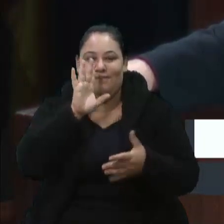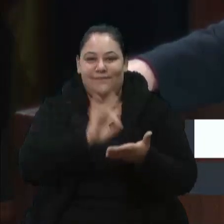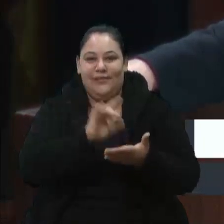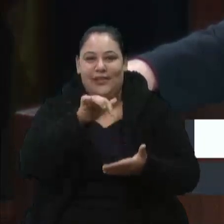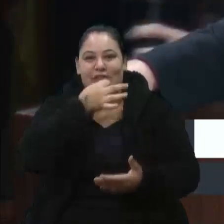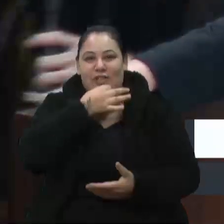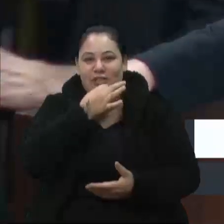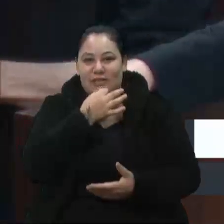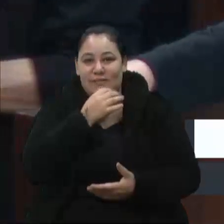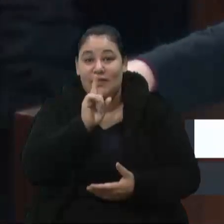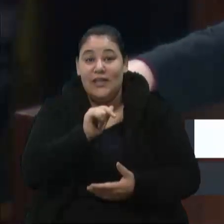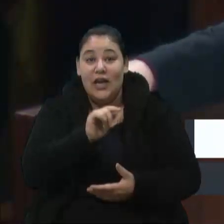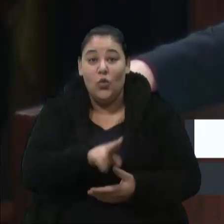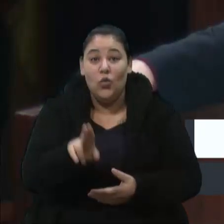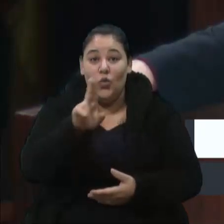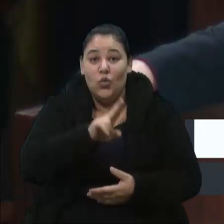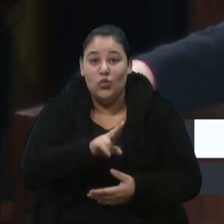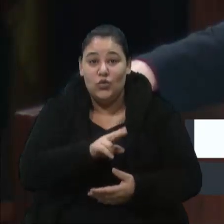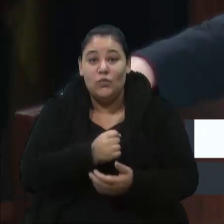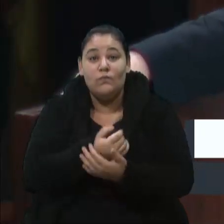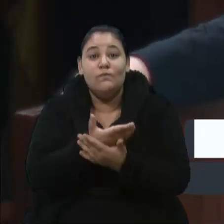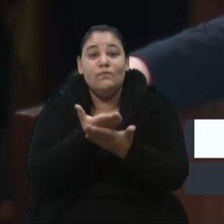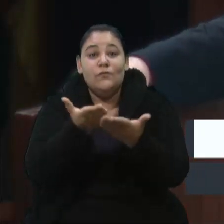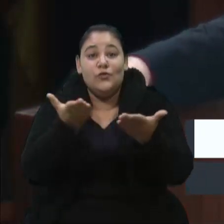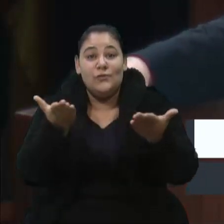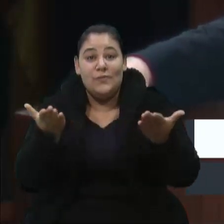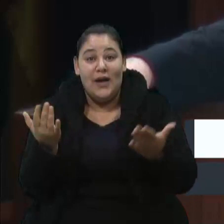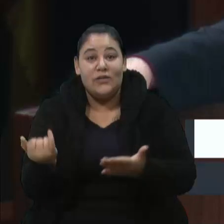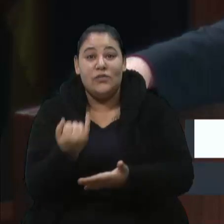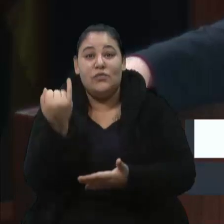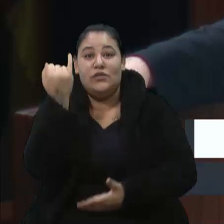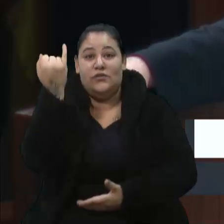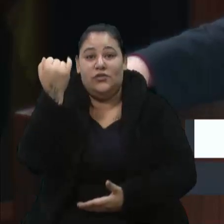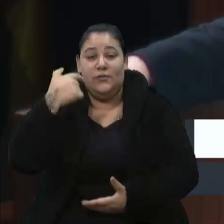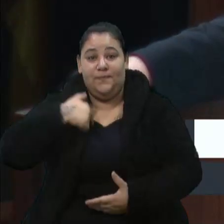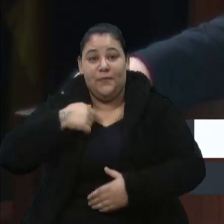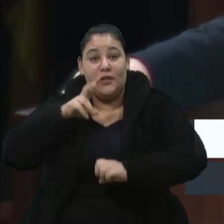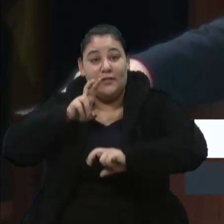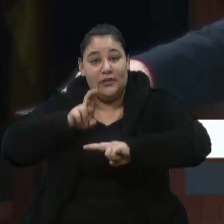que é a ocupação de um grande complexo. Eu estava sentado,